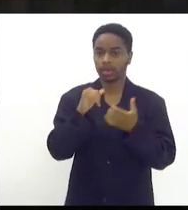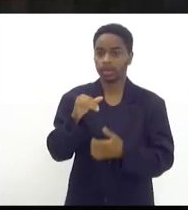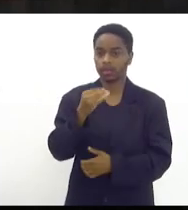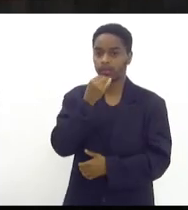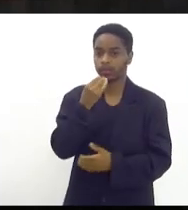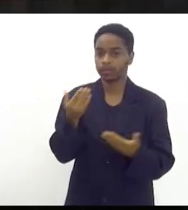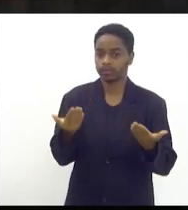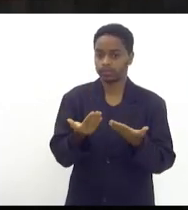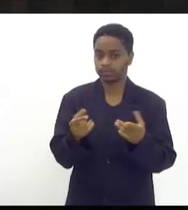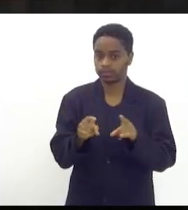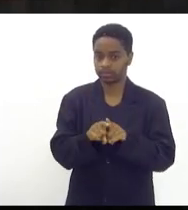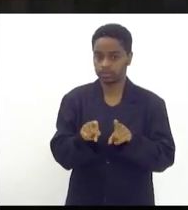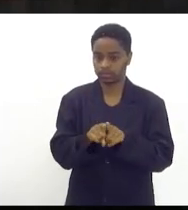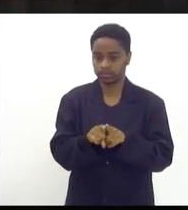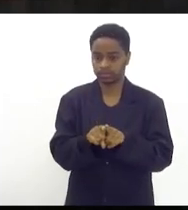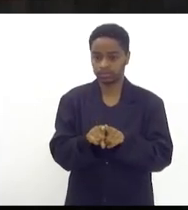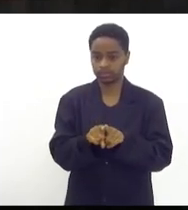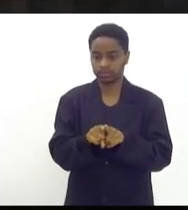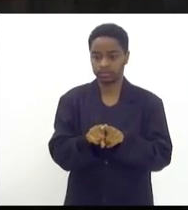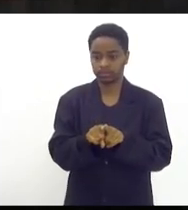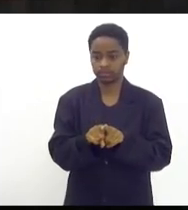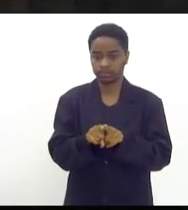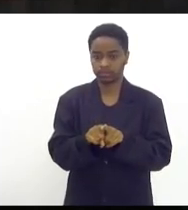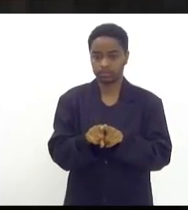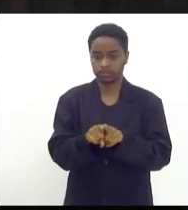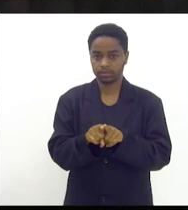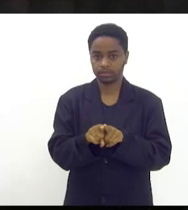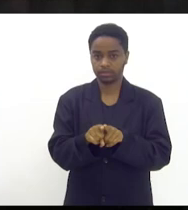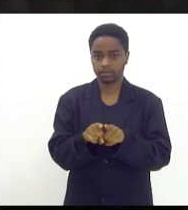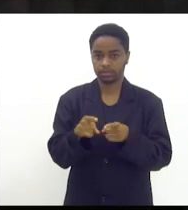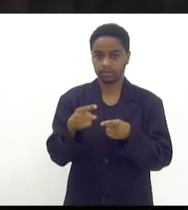senhor presidente, para que eu possa...